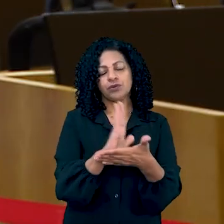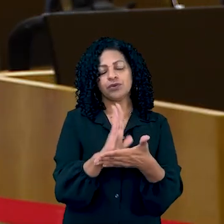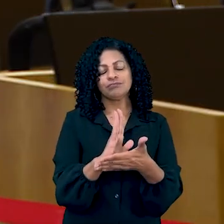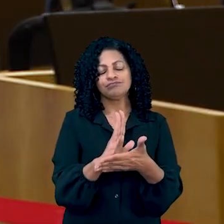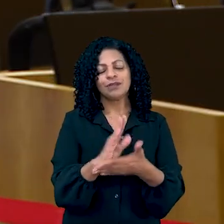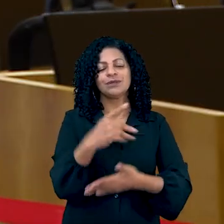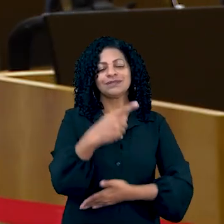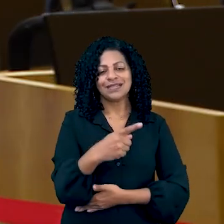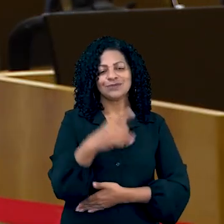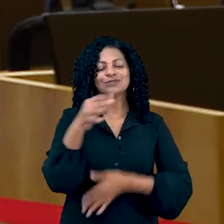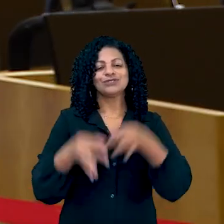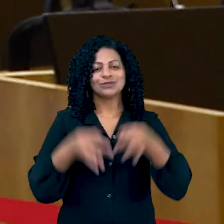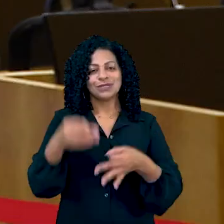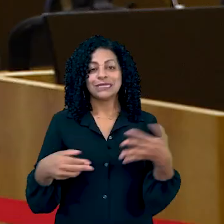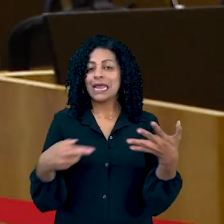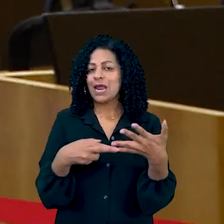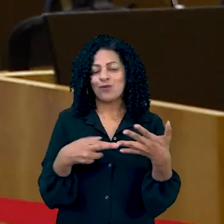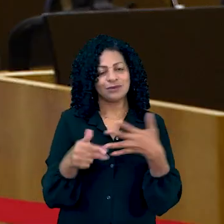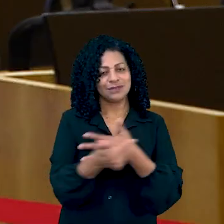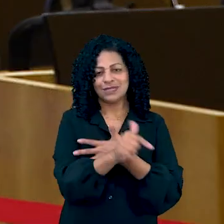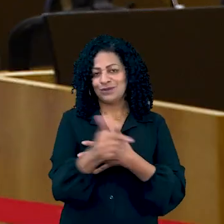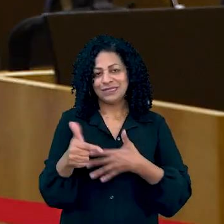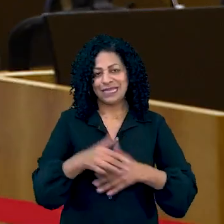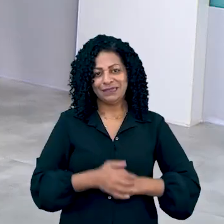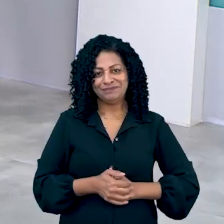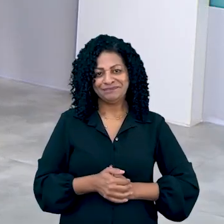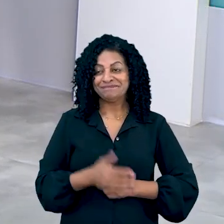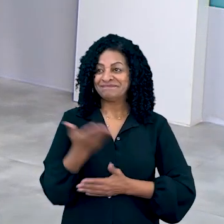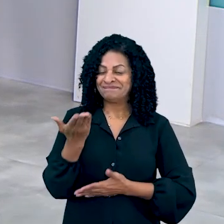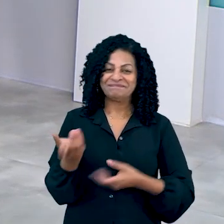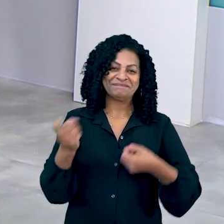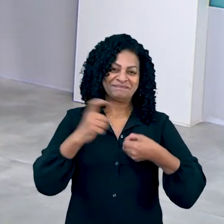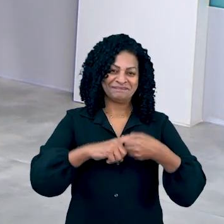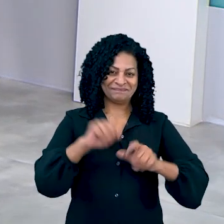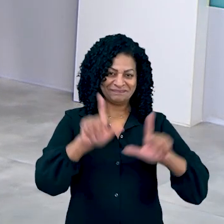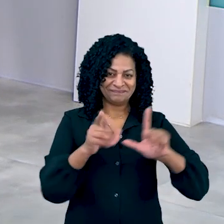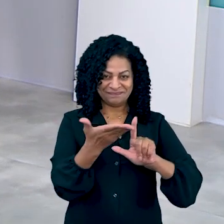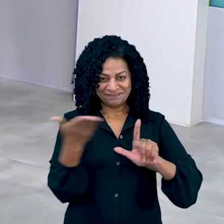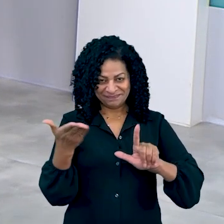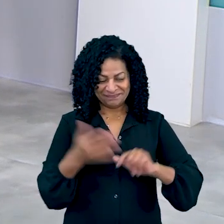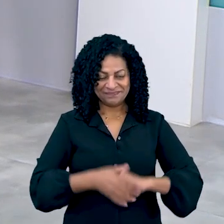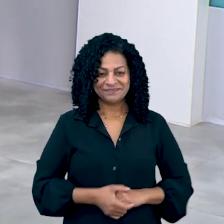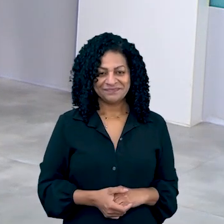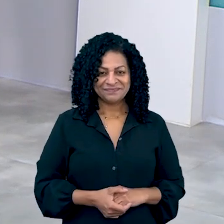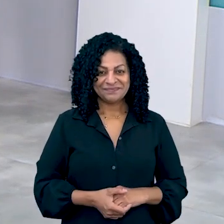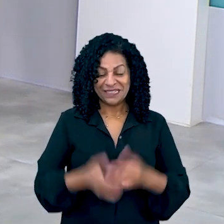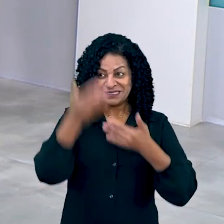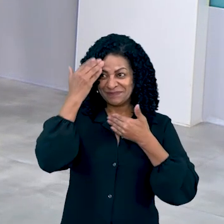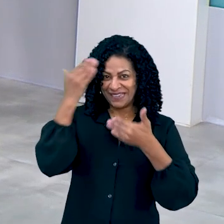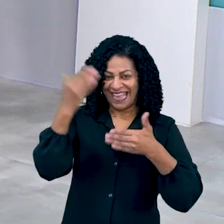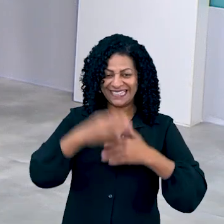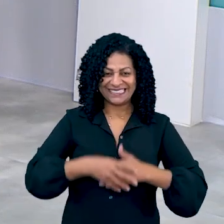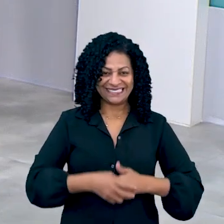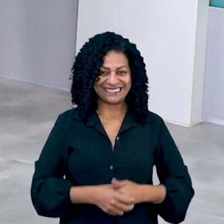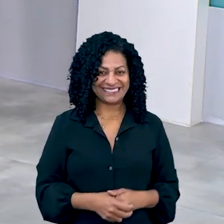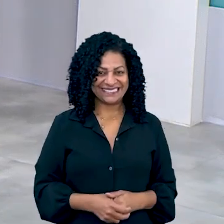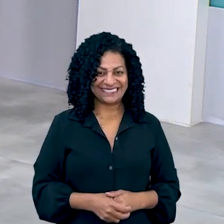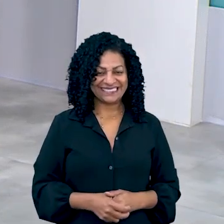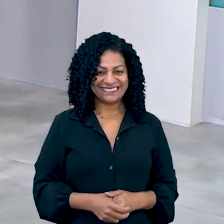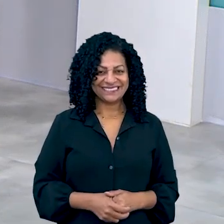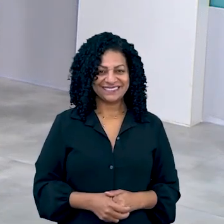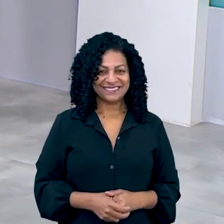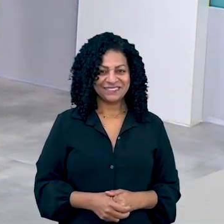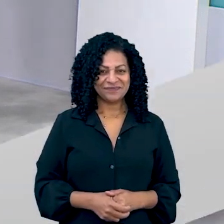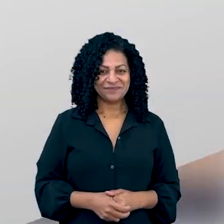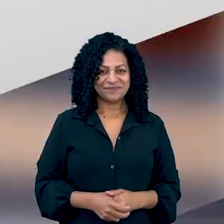em julgado. Portanto, não cabe mais recurso. Volto com vocês do estúdio. Obrigado, Samantha. Muito obrigada,